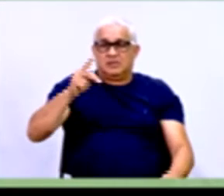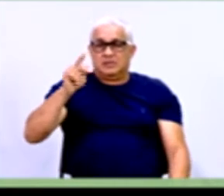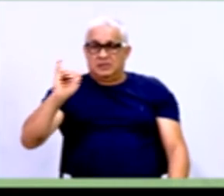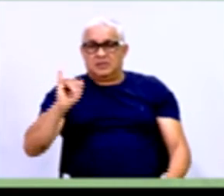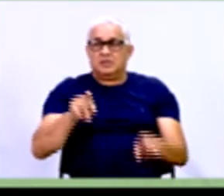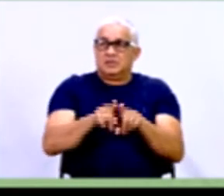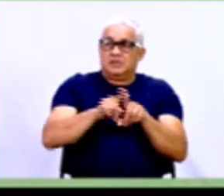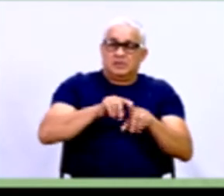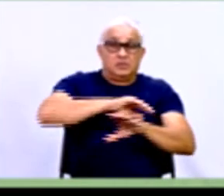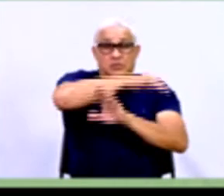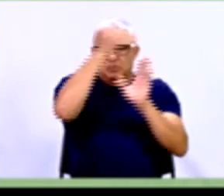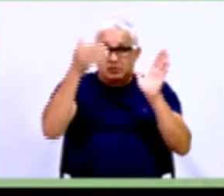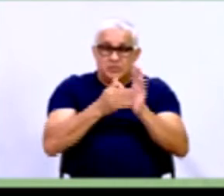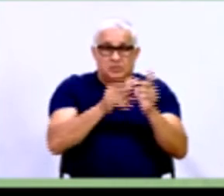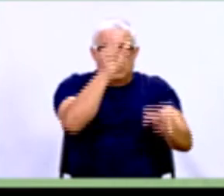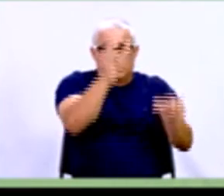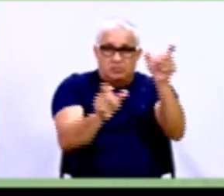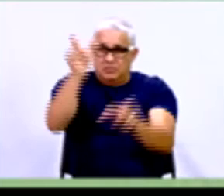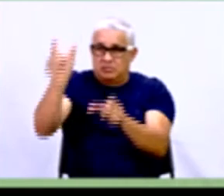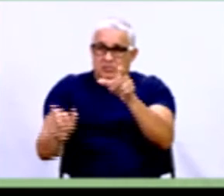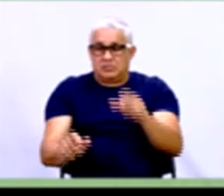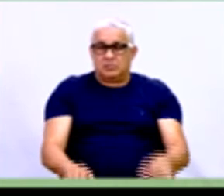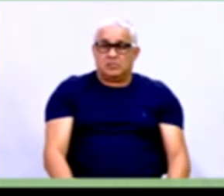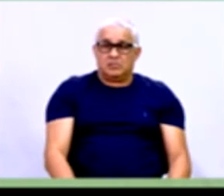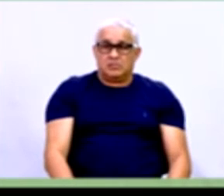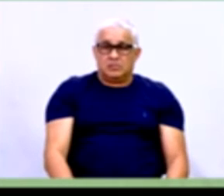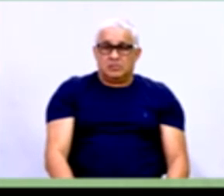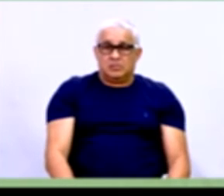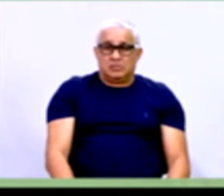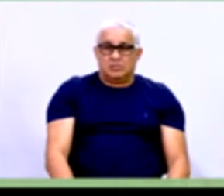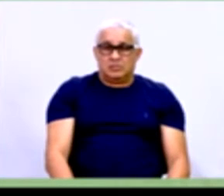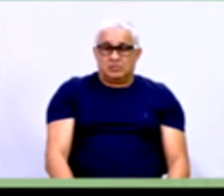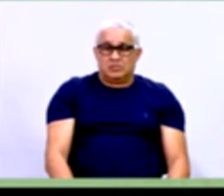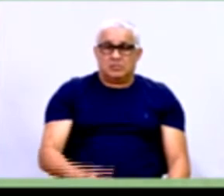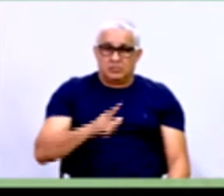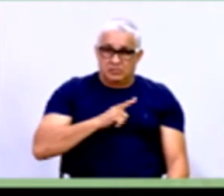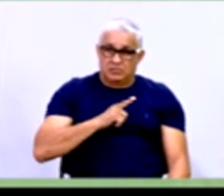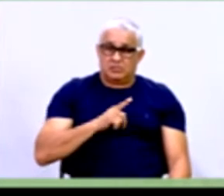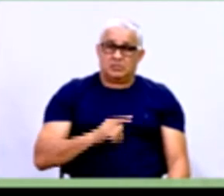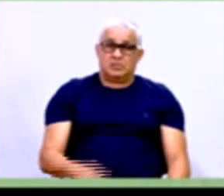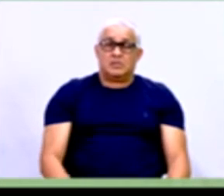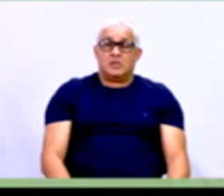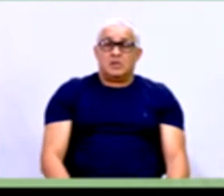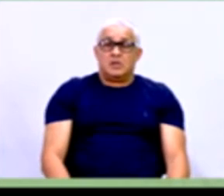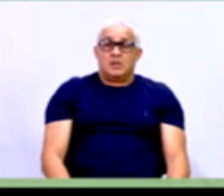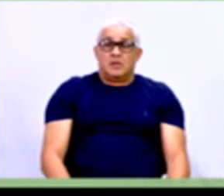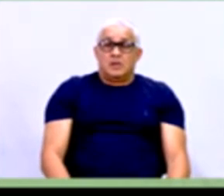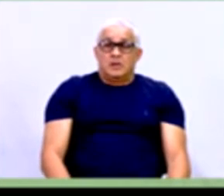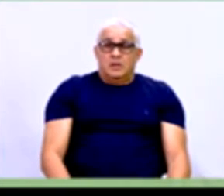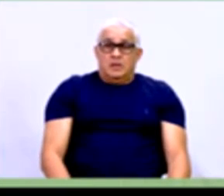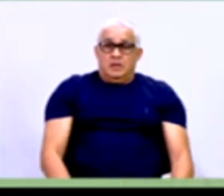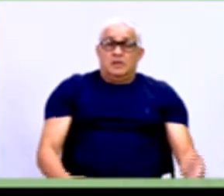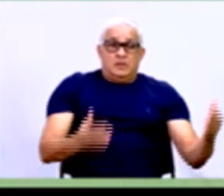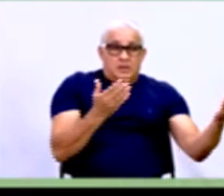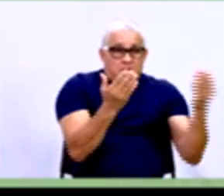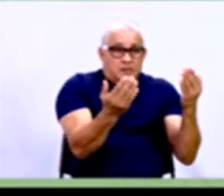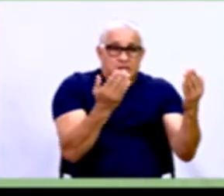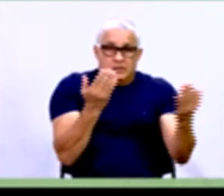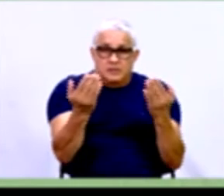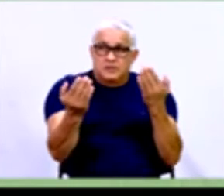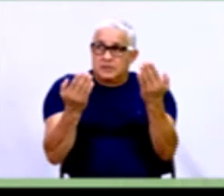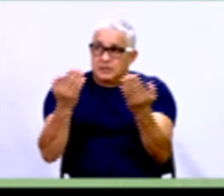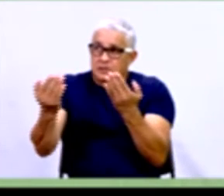uso individual, que passa por uma série nós vamos trabalhar daqui a pouquinho, passa por uma série de análises para